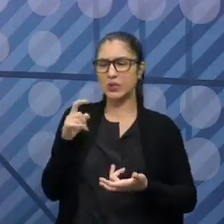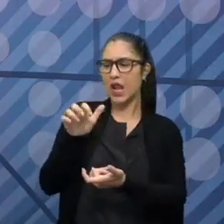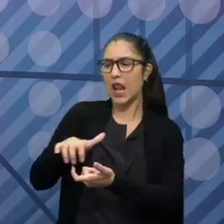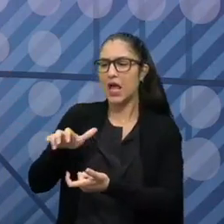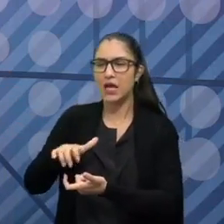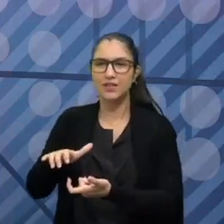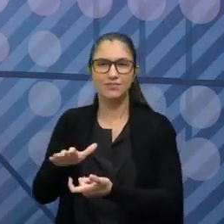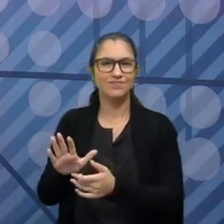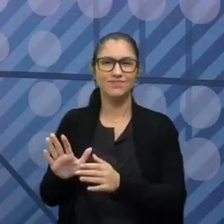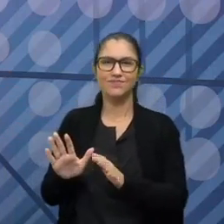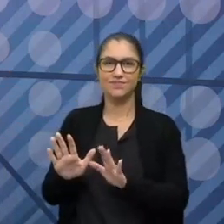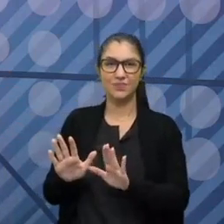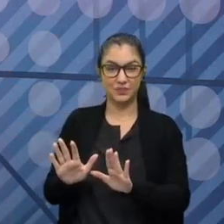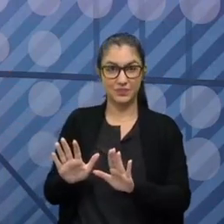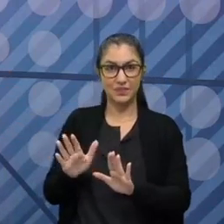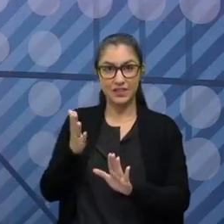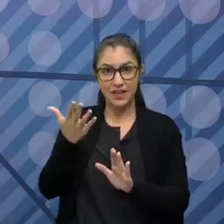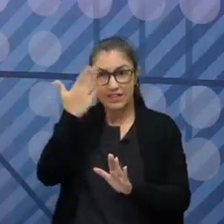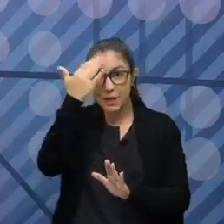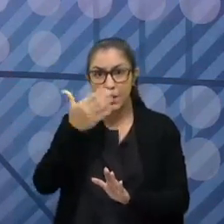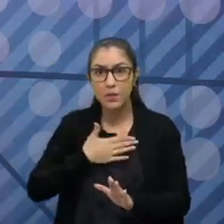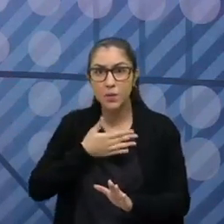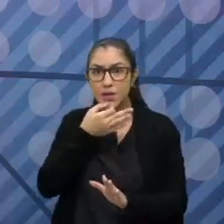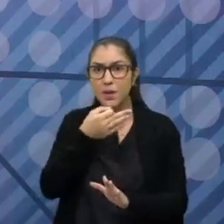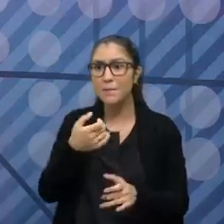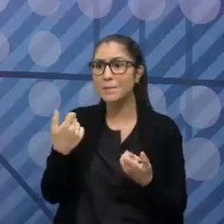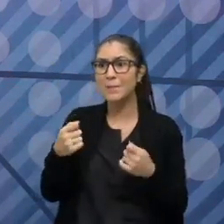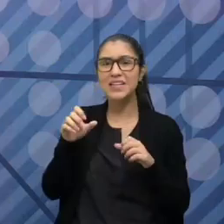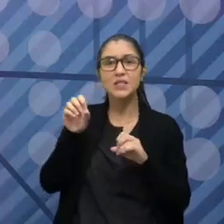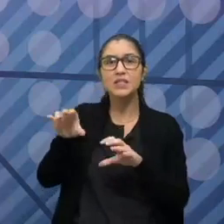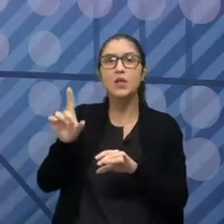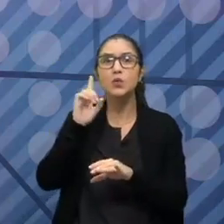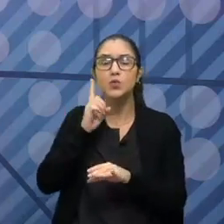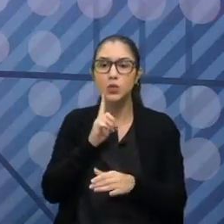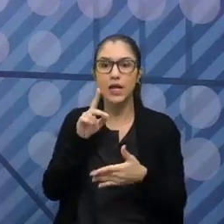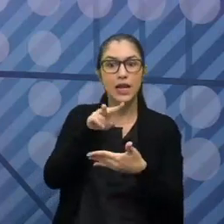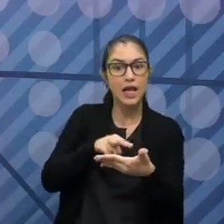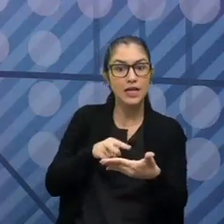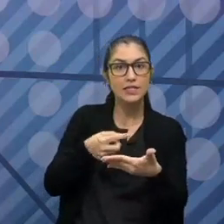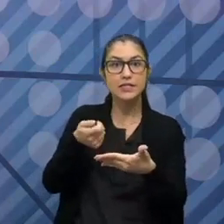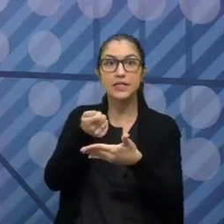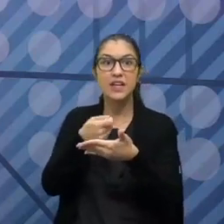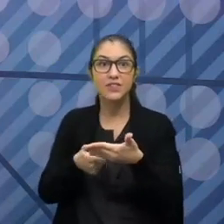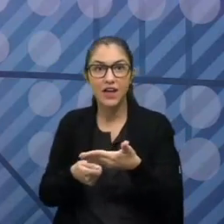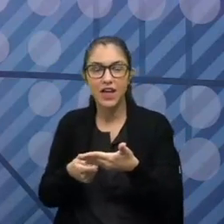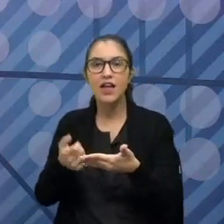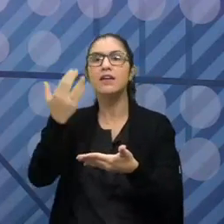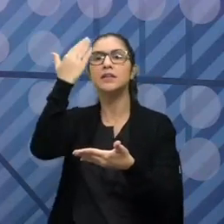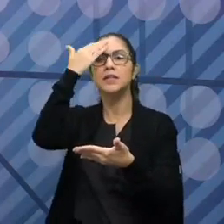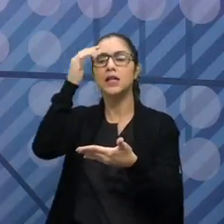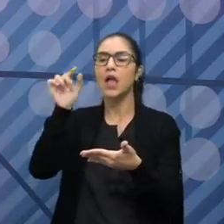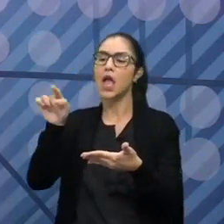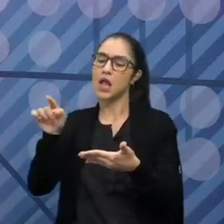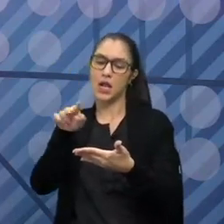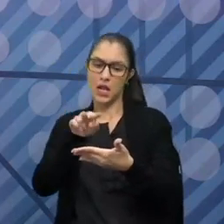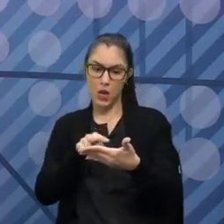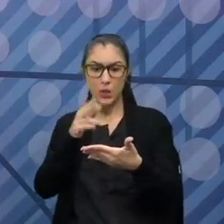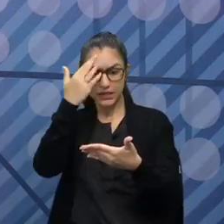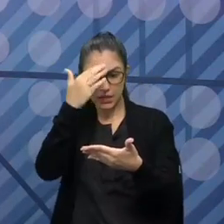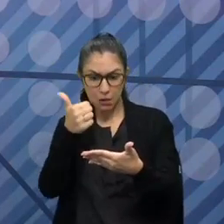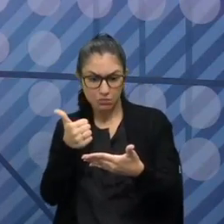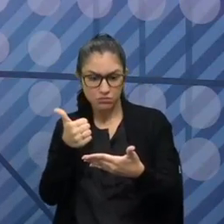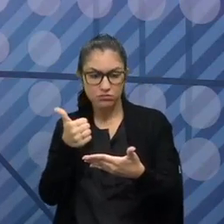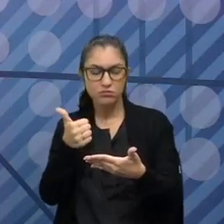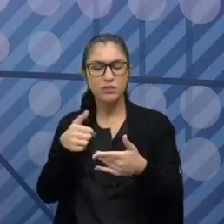o surdo? Quer saber a minha opinião? A gente tem que ensinar o surdo a ler, escrever, entender o que leu e se